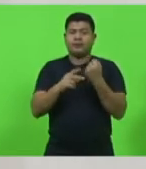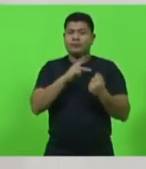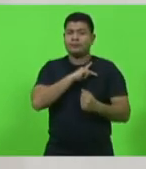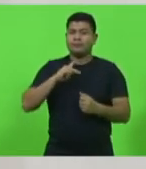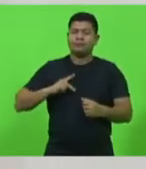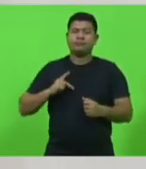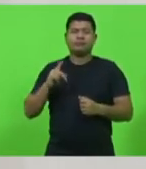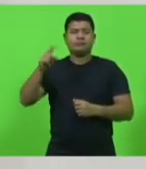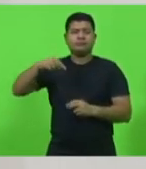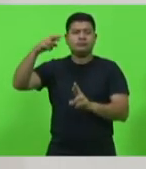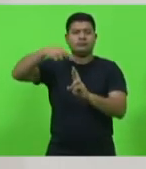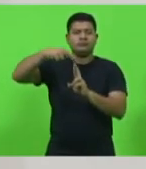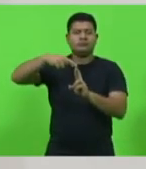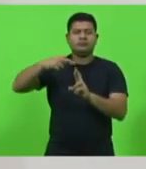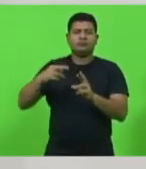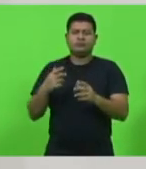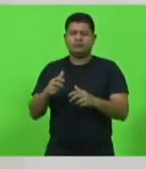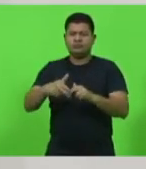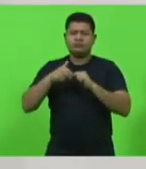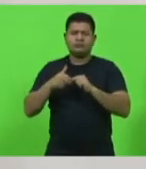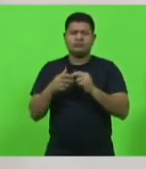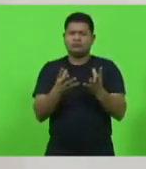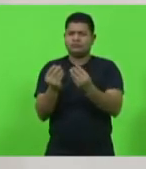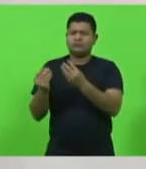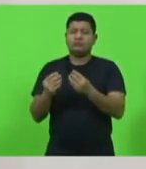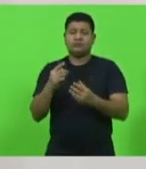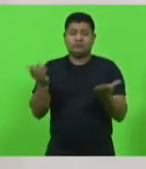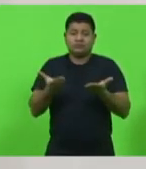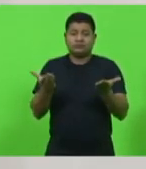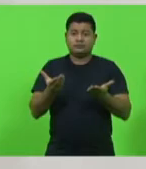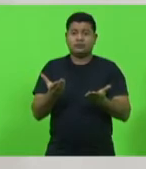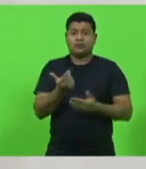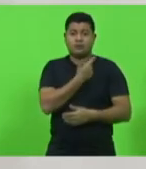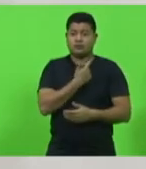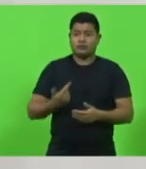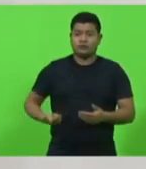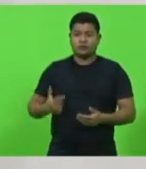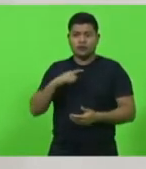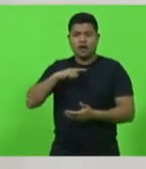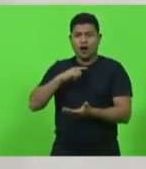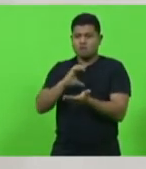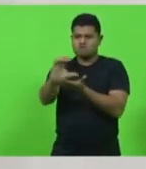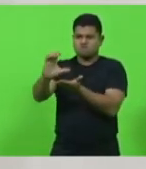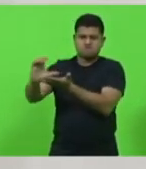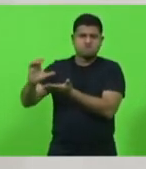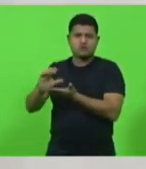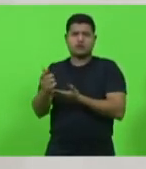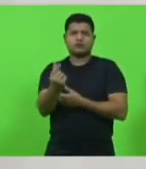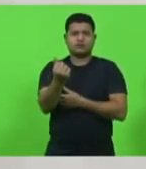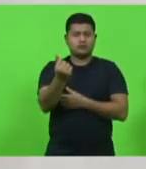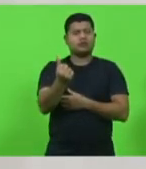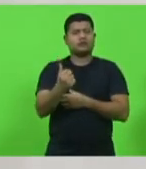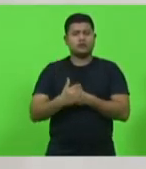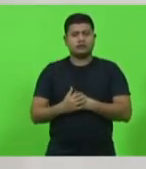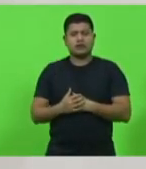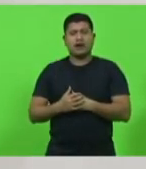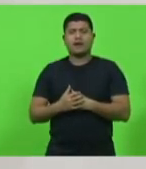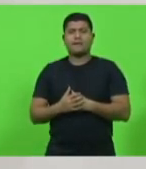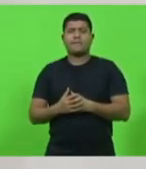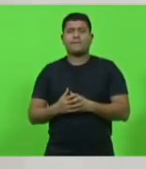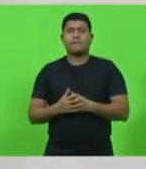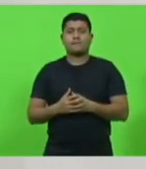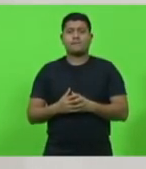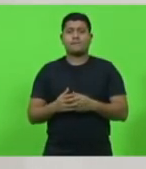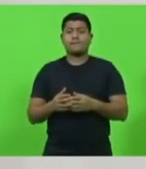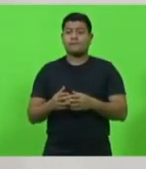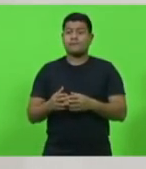grandes investimentos no nosso Estado, e que mexe a segurança pública na